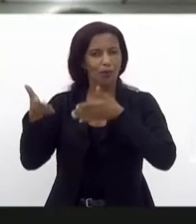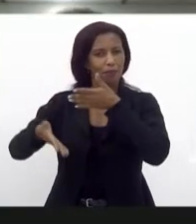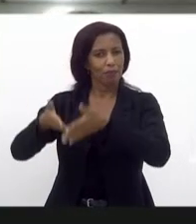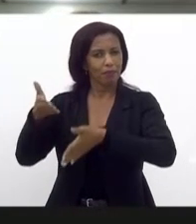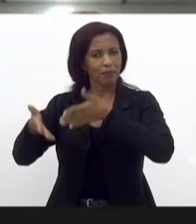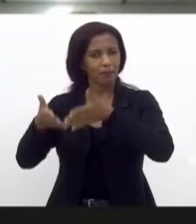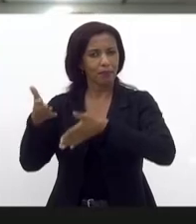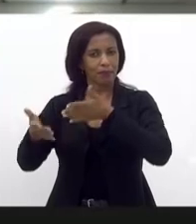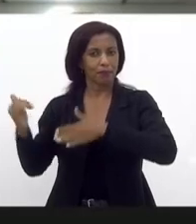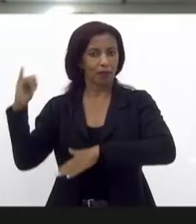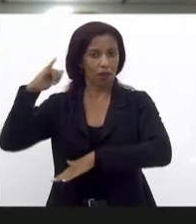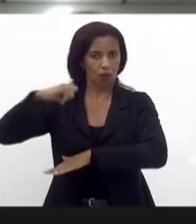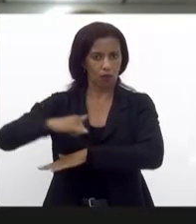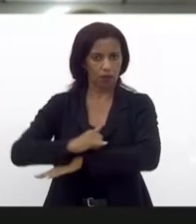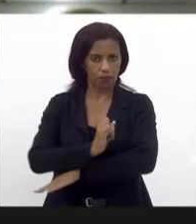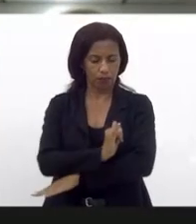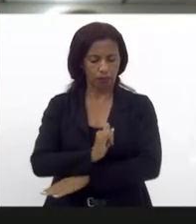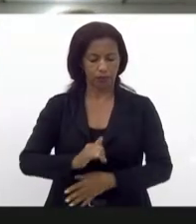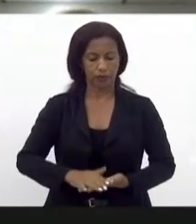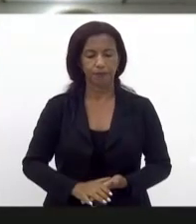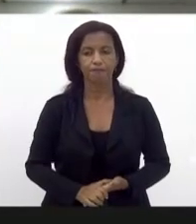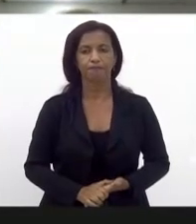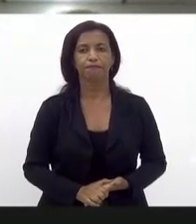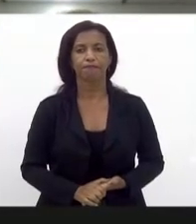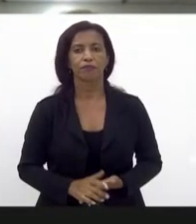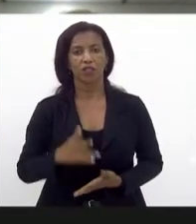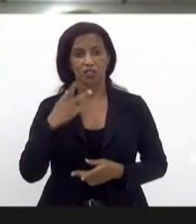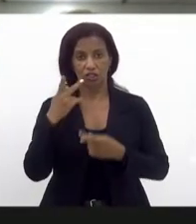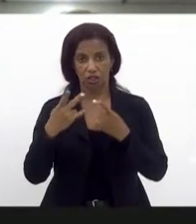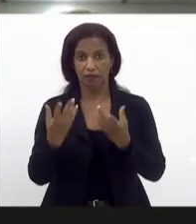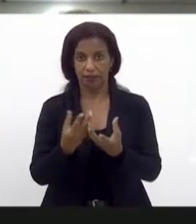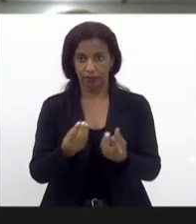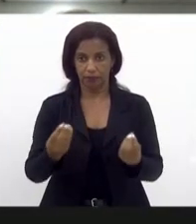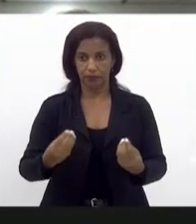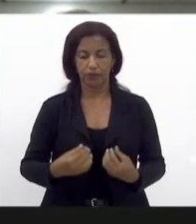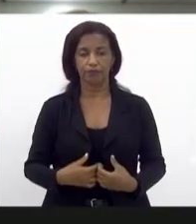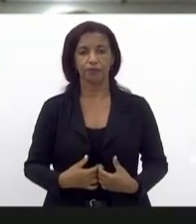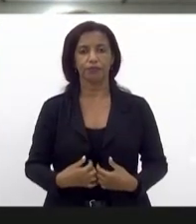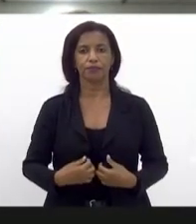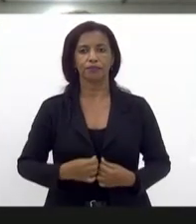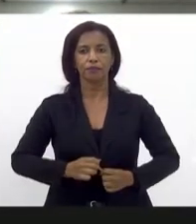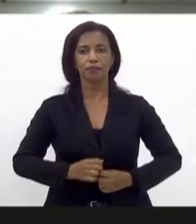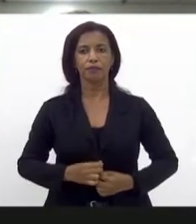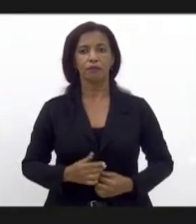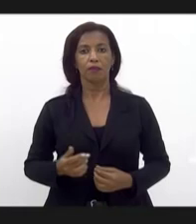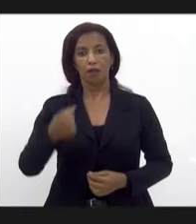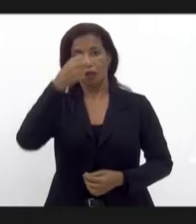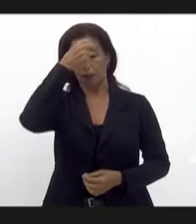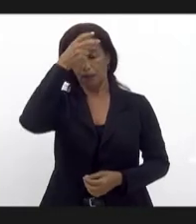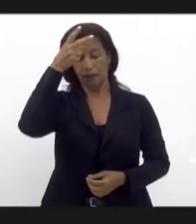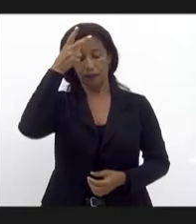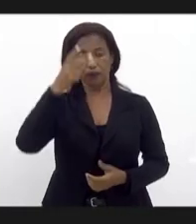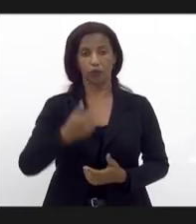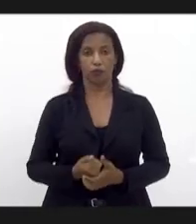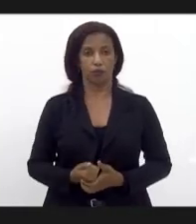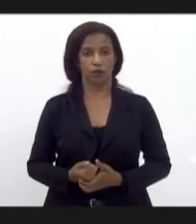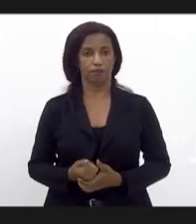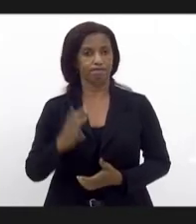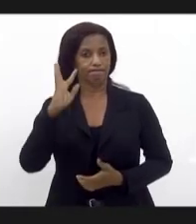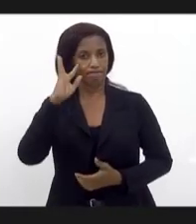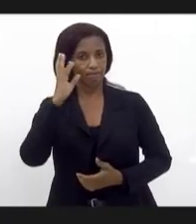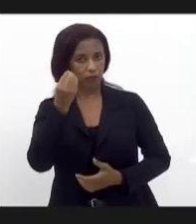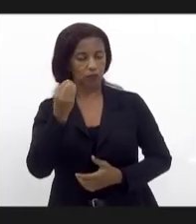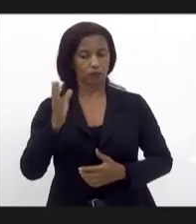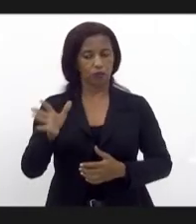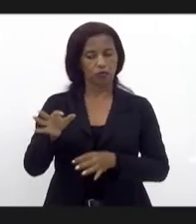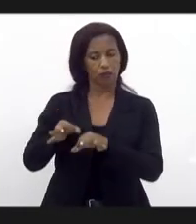assim, tentando terminar aqui, para não me estender demais, já falei muito, né? A prefeitura tomou uma atitude já